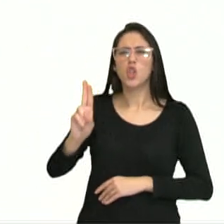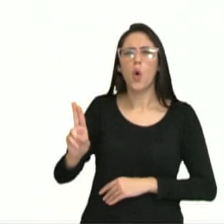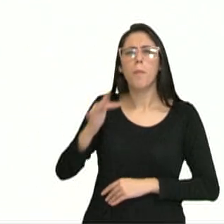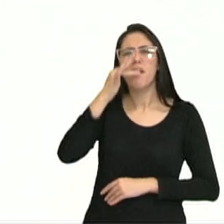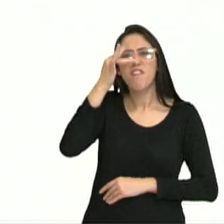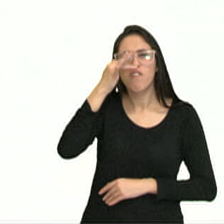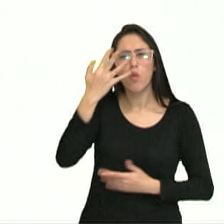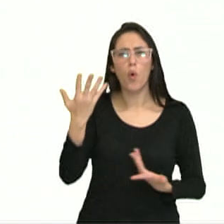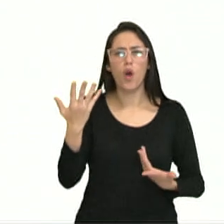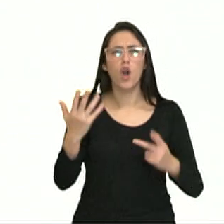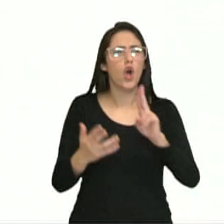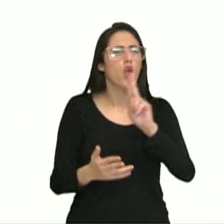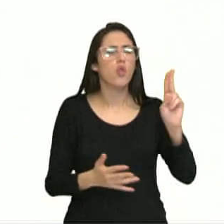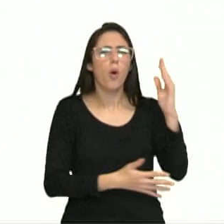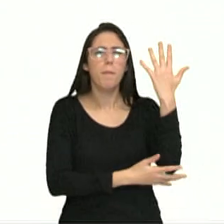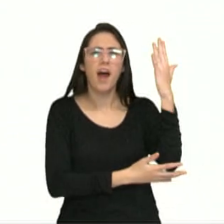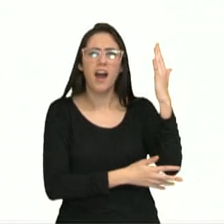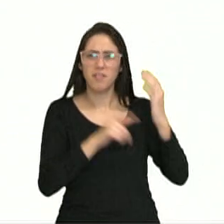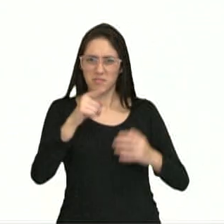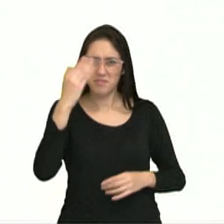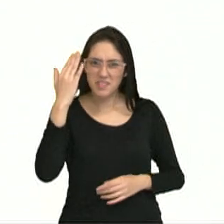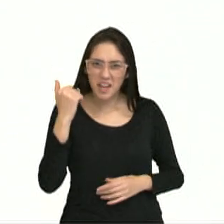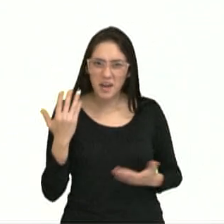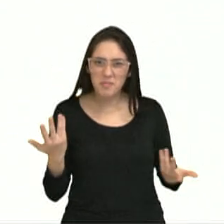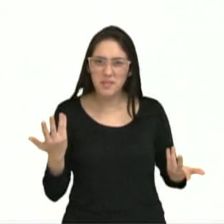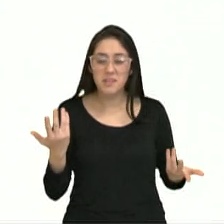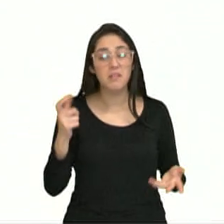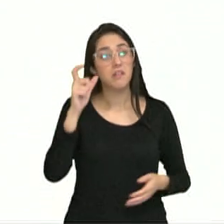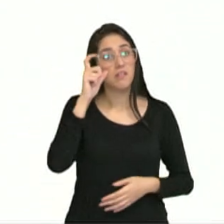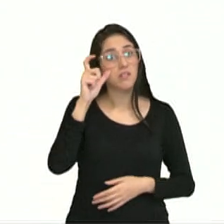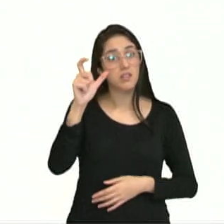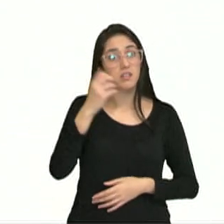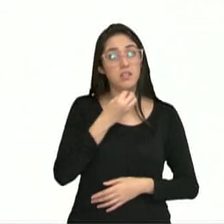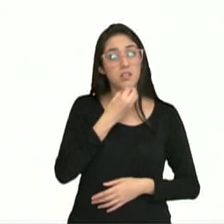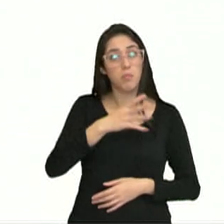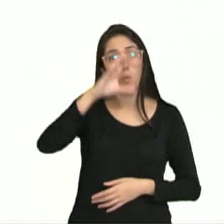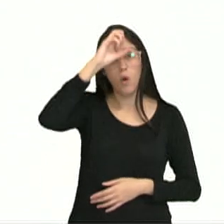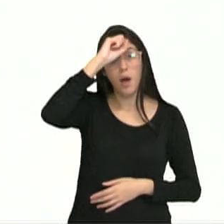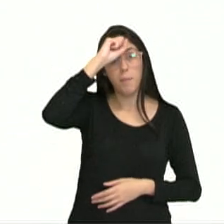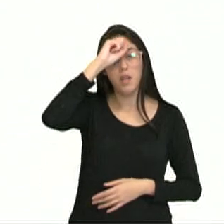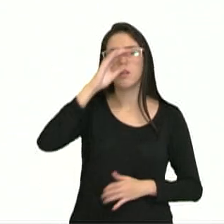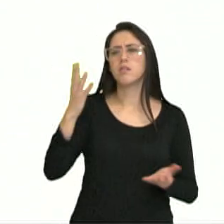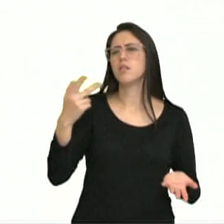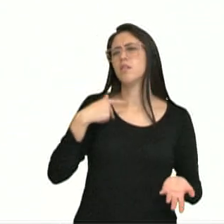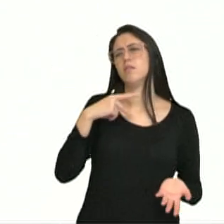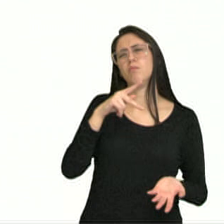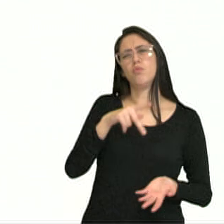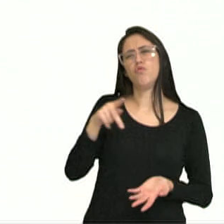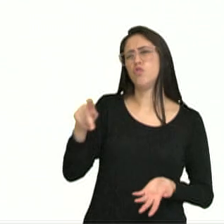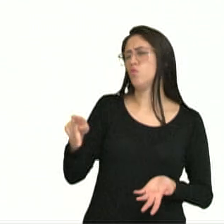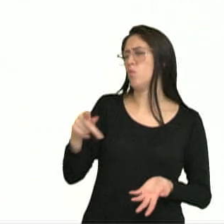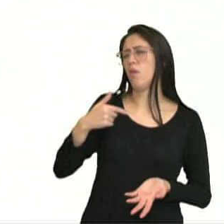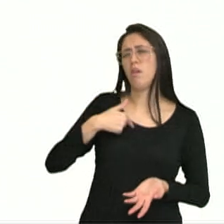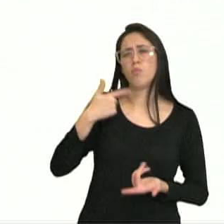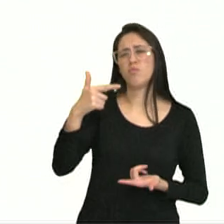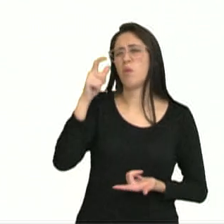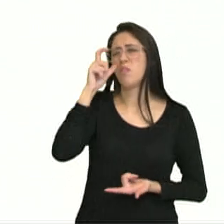flor? De alguma árvore? Ai, gente, é interessante às vezes a gente saber, professora, nada que for da natureza me